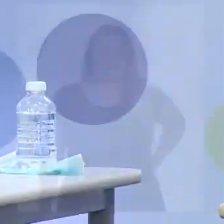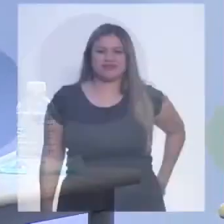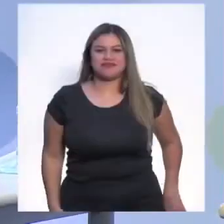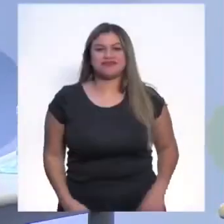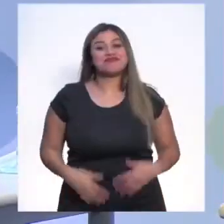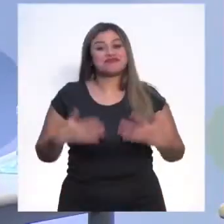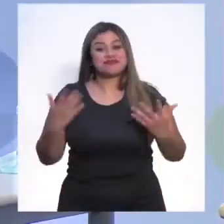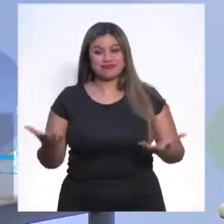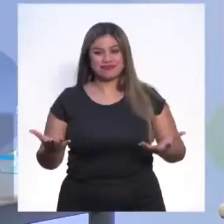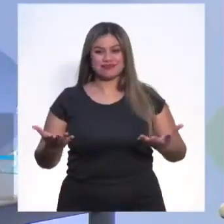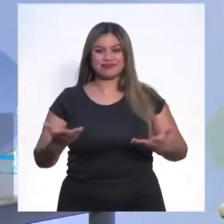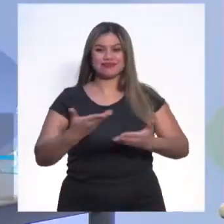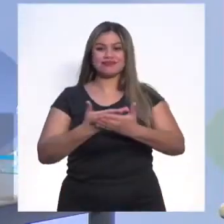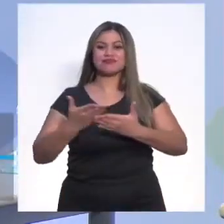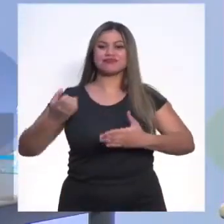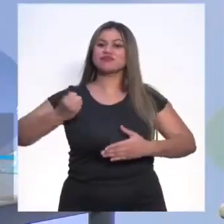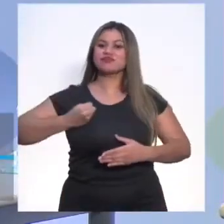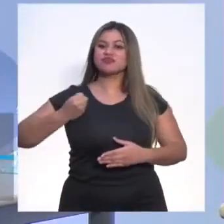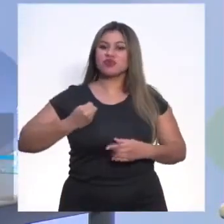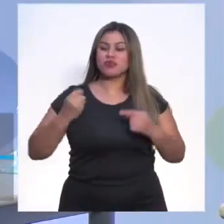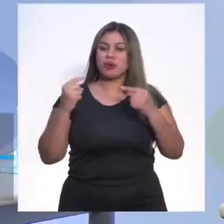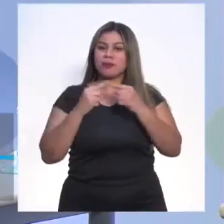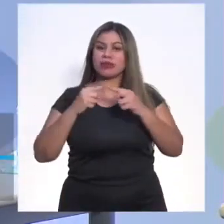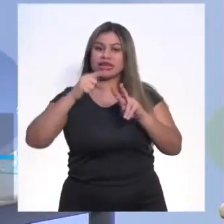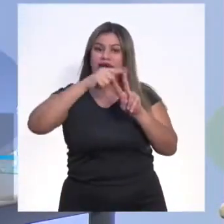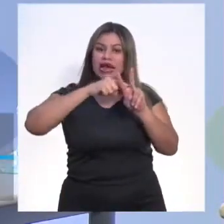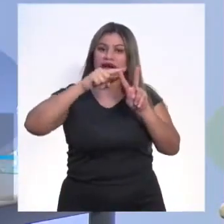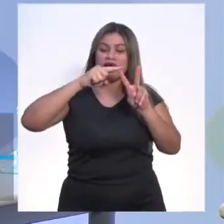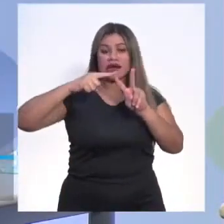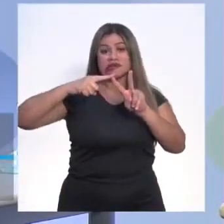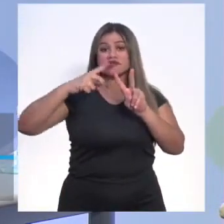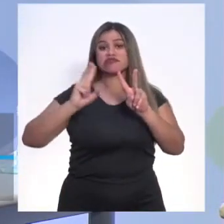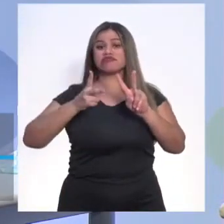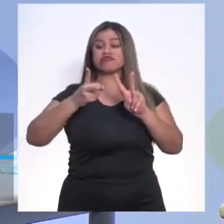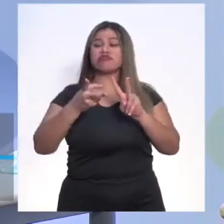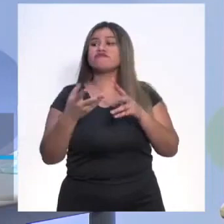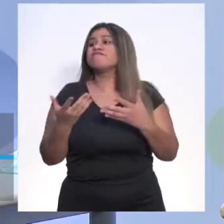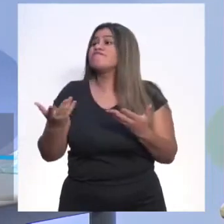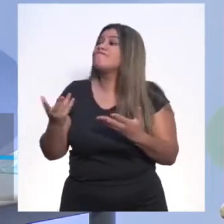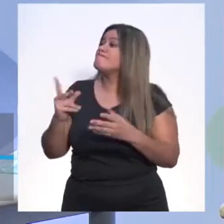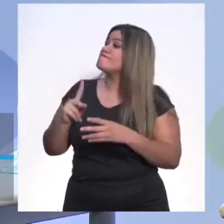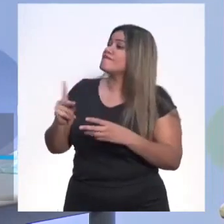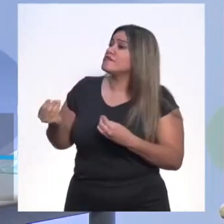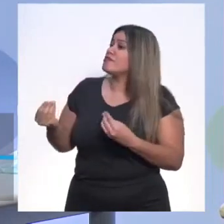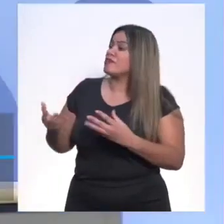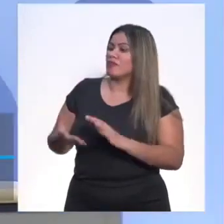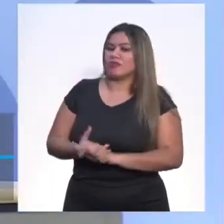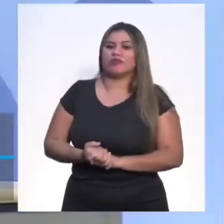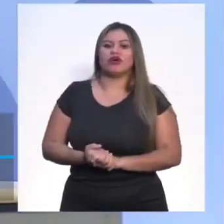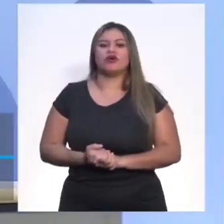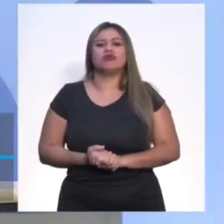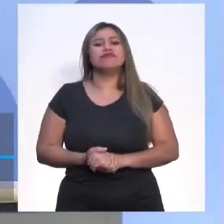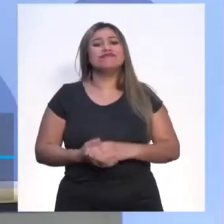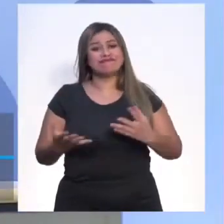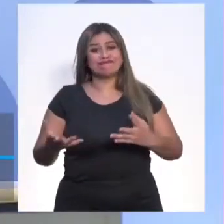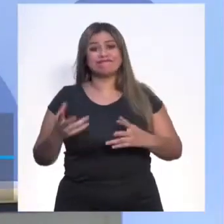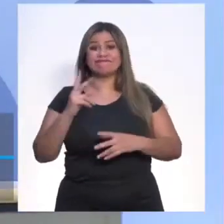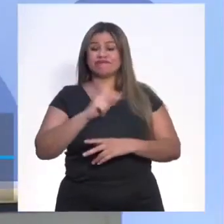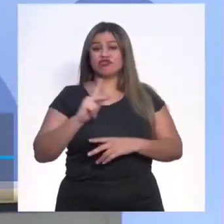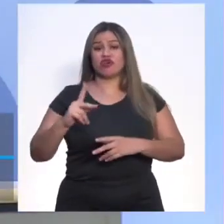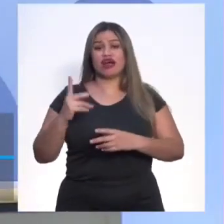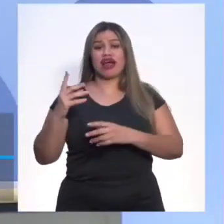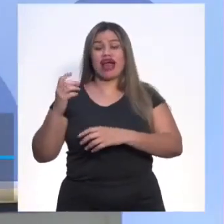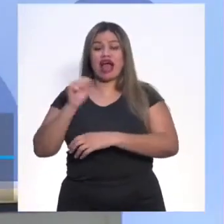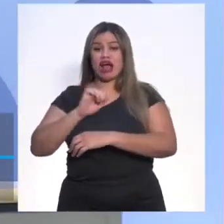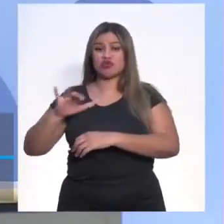E aí, existe algum desses números que é irracional? O que aconteceu no chat, professora Roberta? Olha, professora Inês, poucos alunos conseguiram mandar as